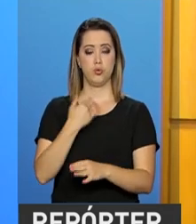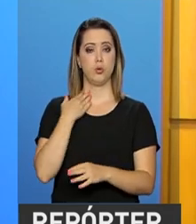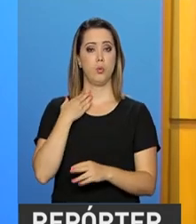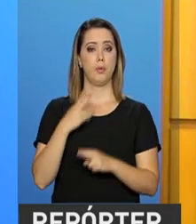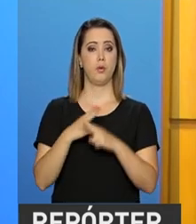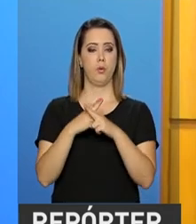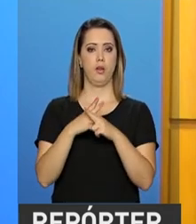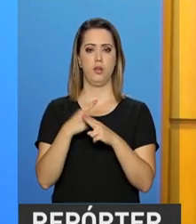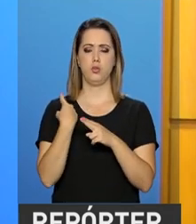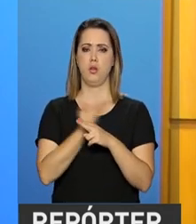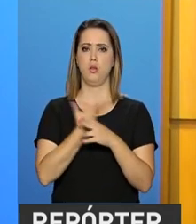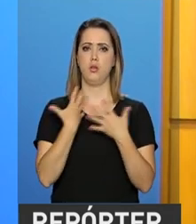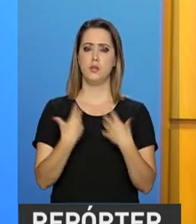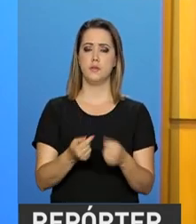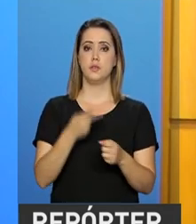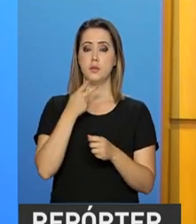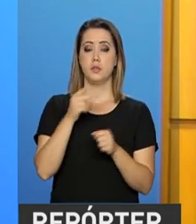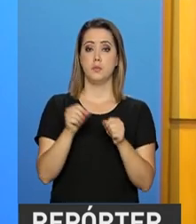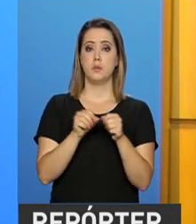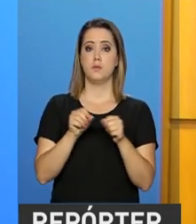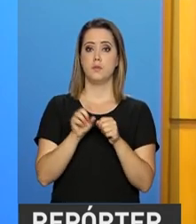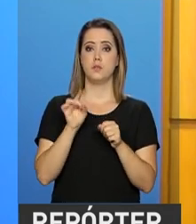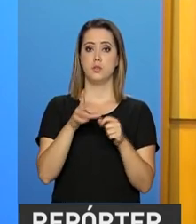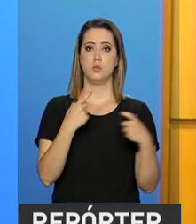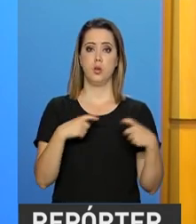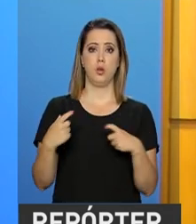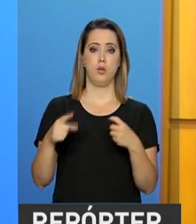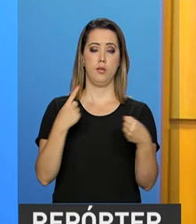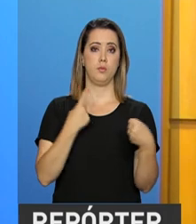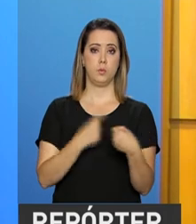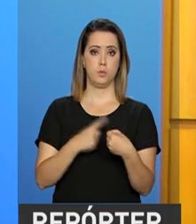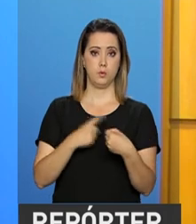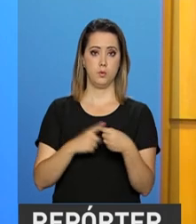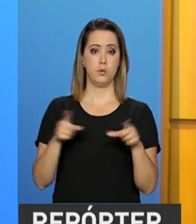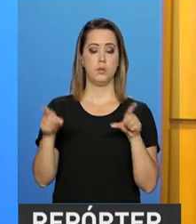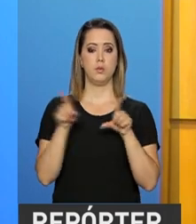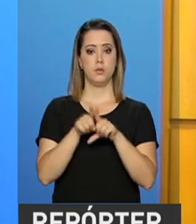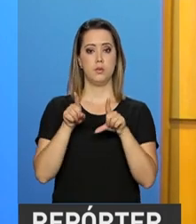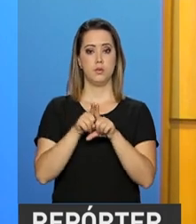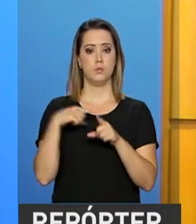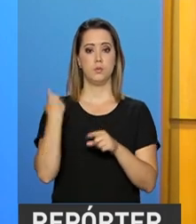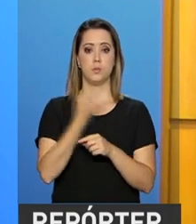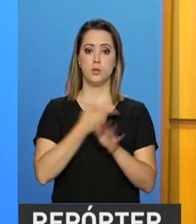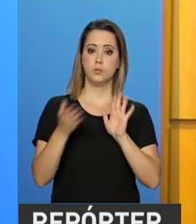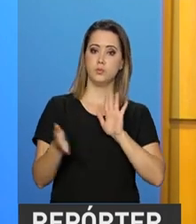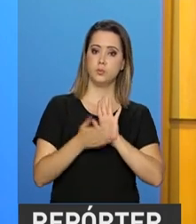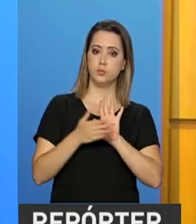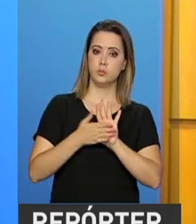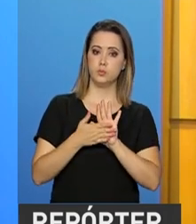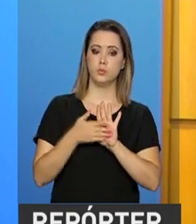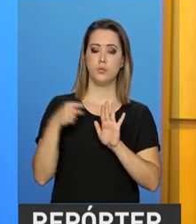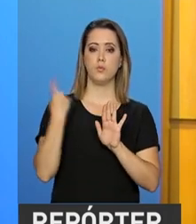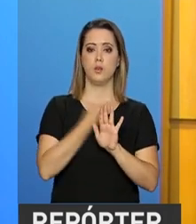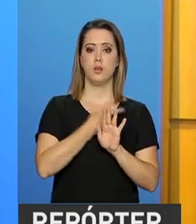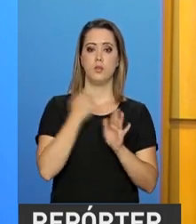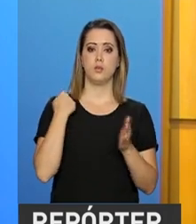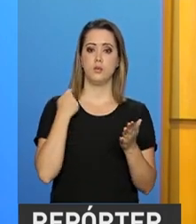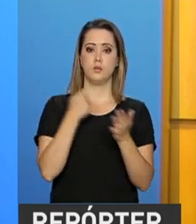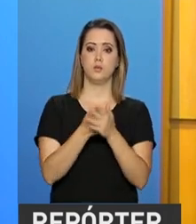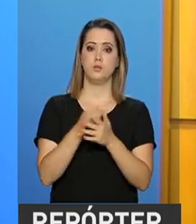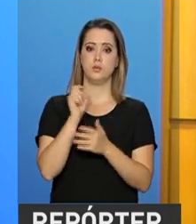Econômica nós vamos fazer somente em área urbana e também a nossa proposta é que nós